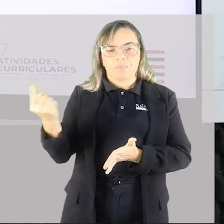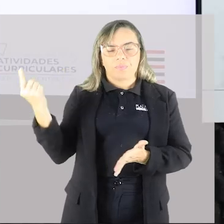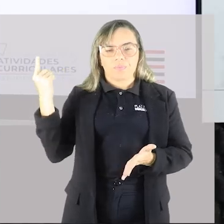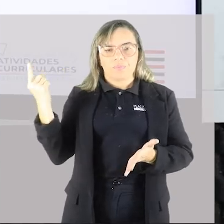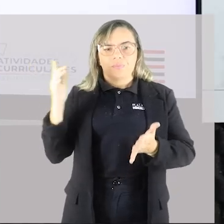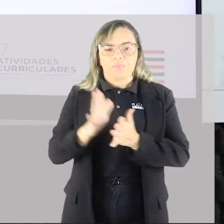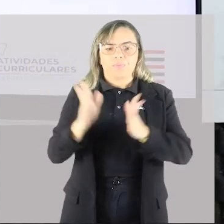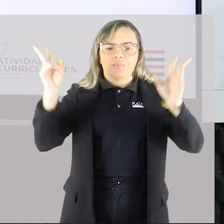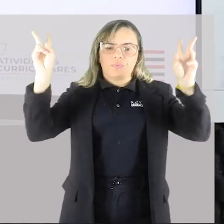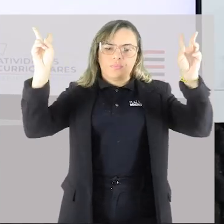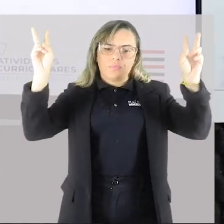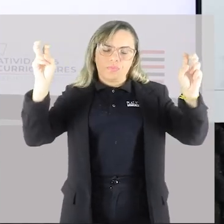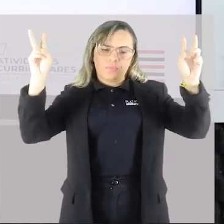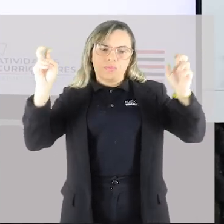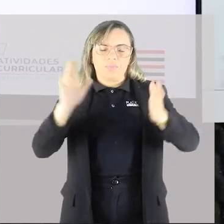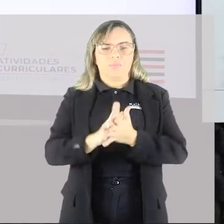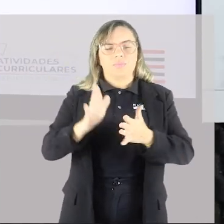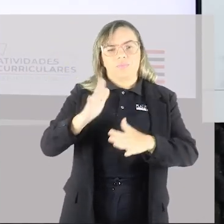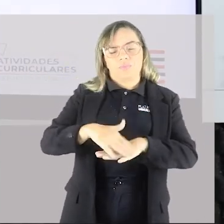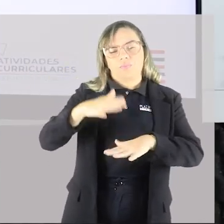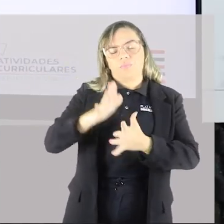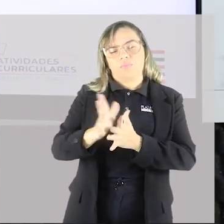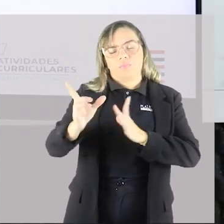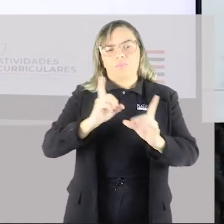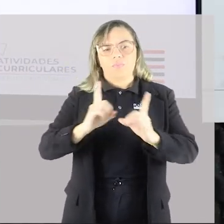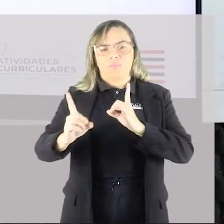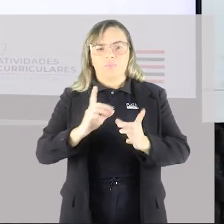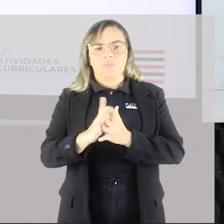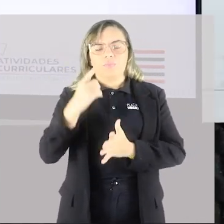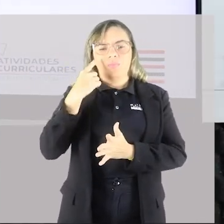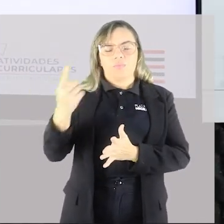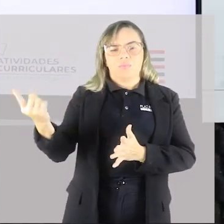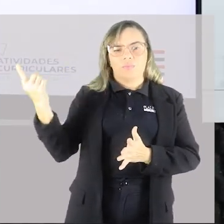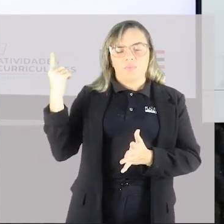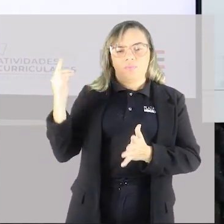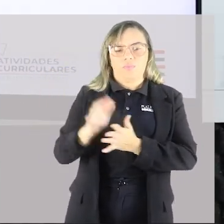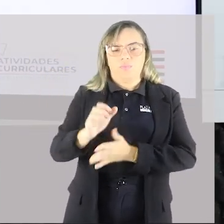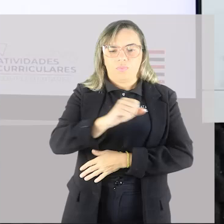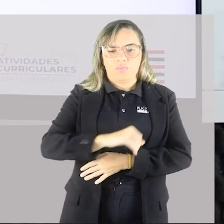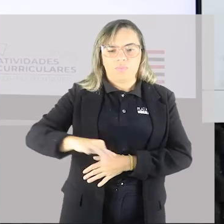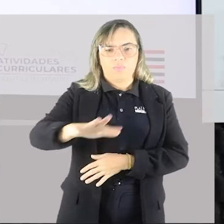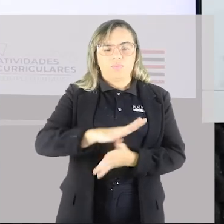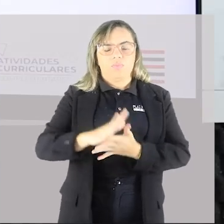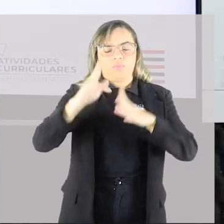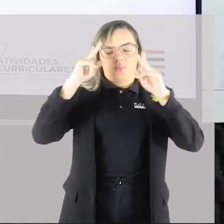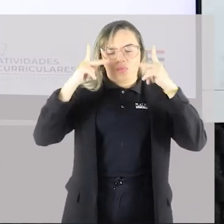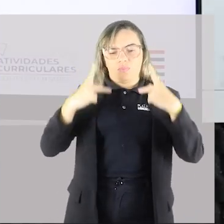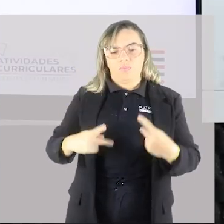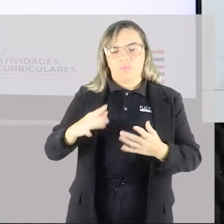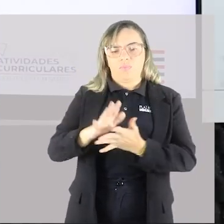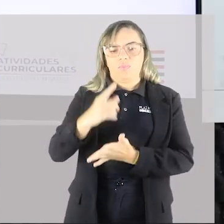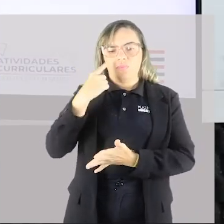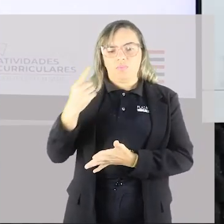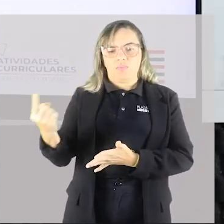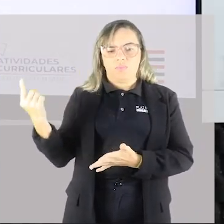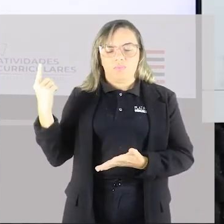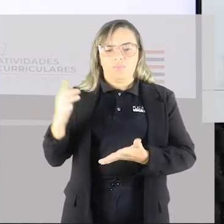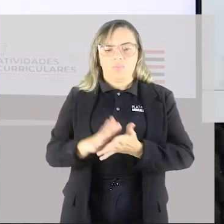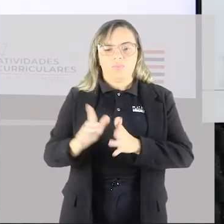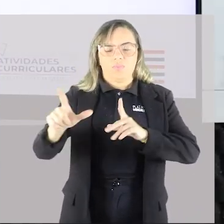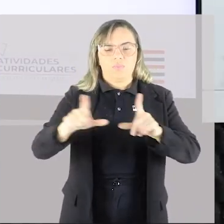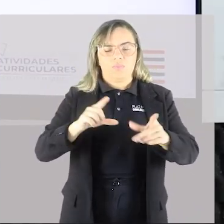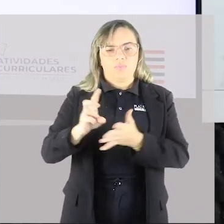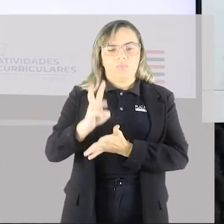de um dos assuntos mais debatidos, comentados na área de humanas, que é